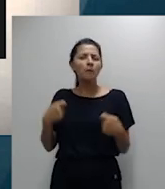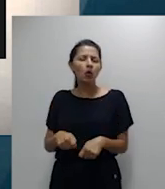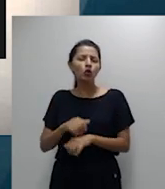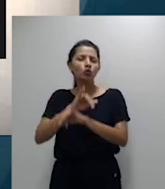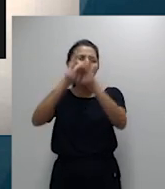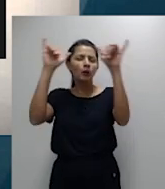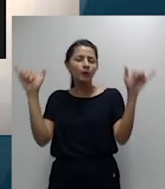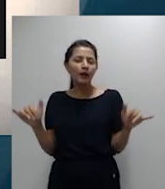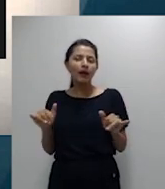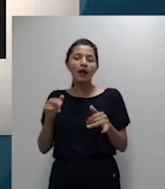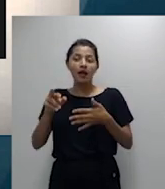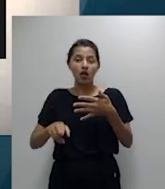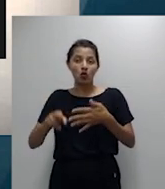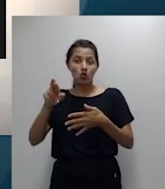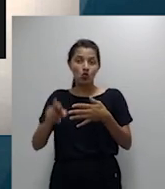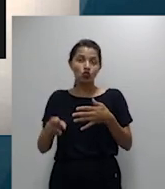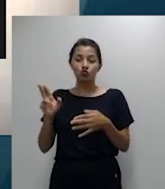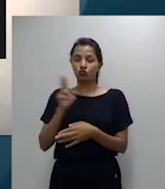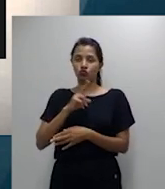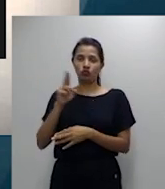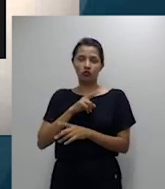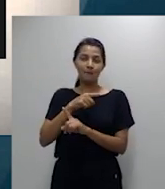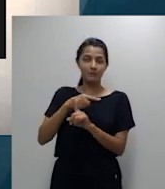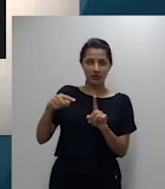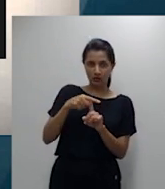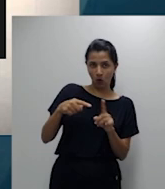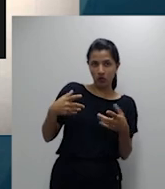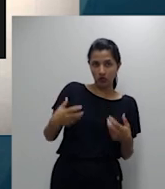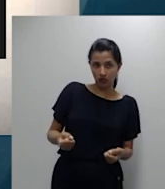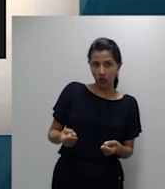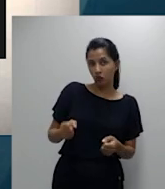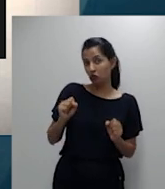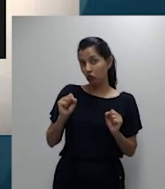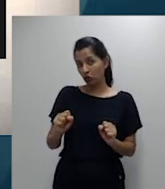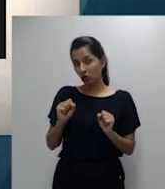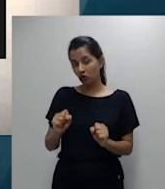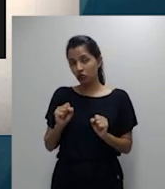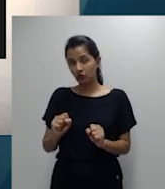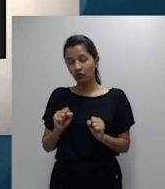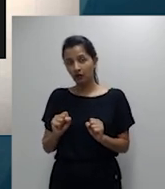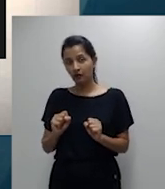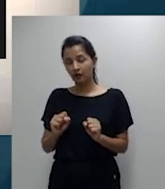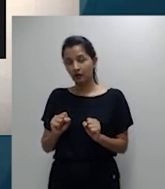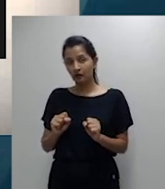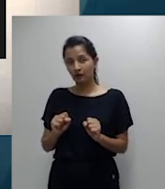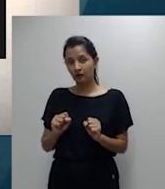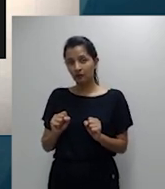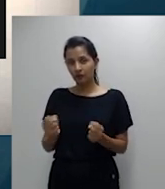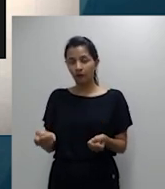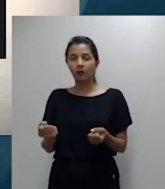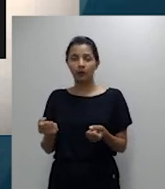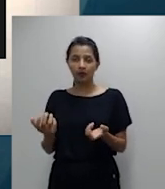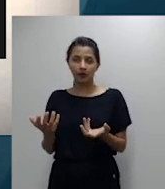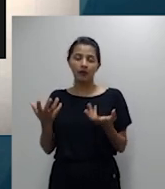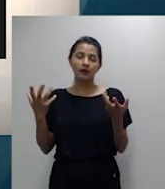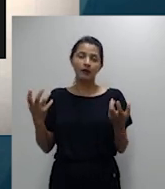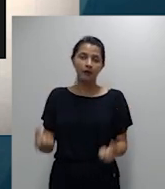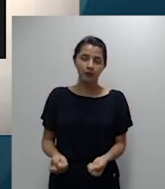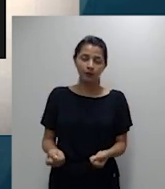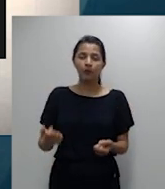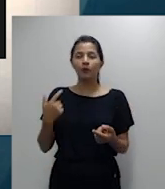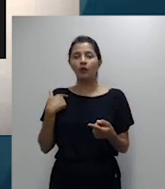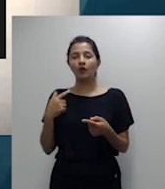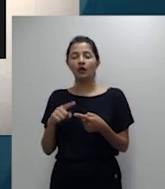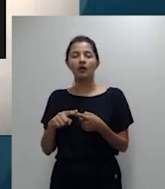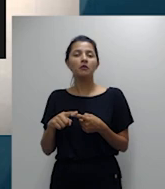ordinário parcialmente provido pode ser não não está contar provido para reformar em menor